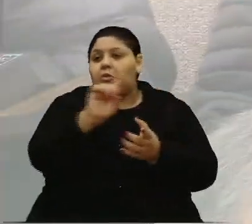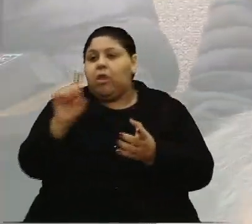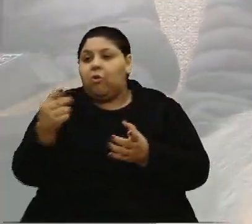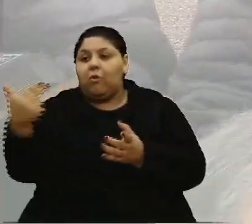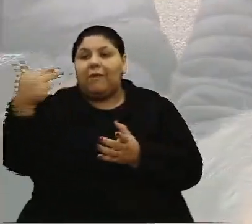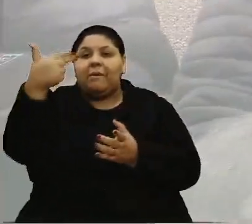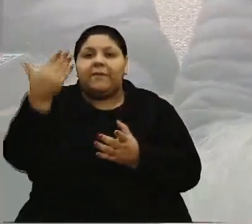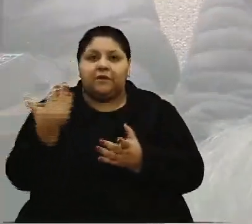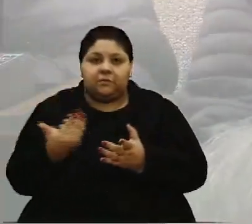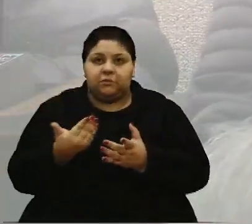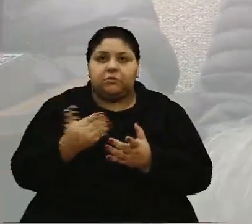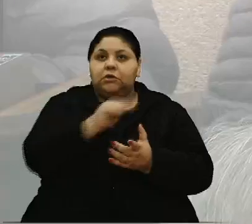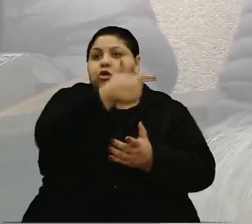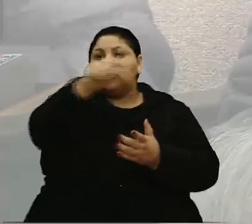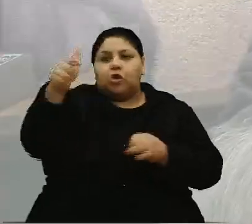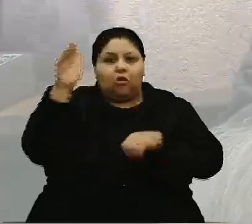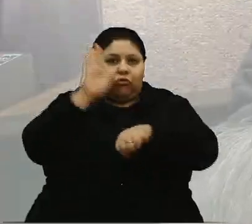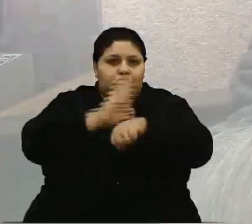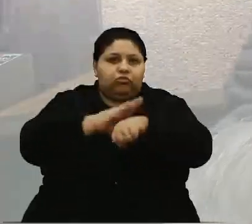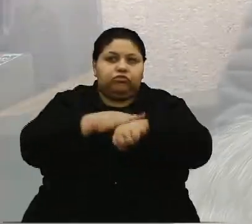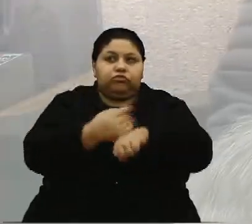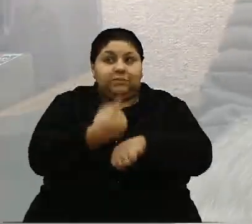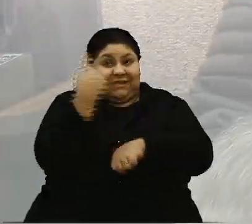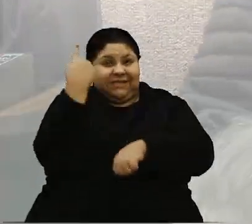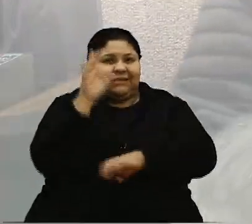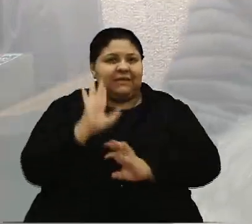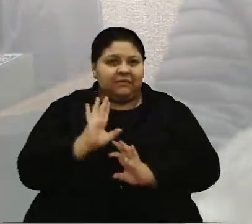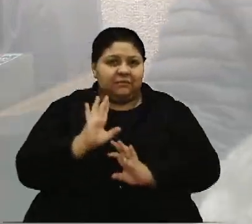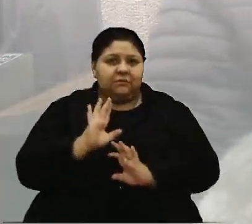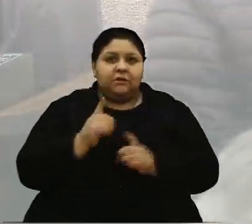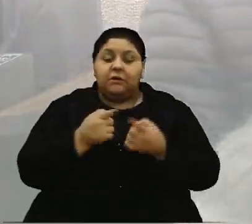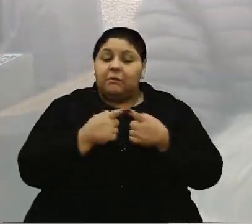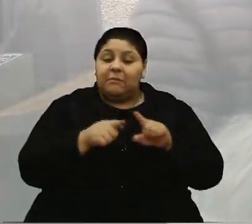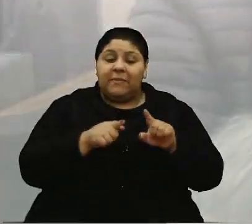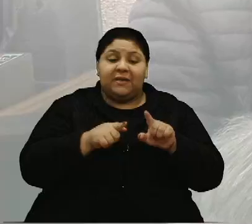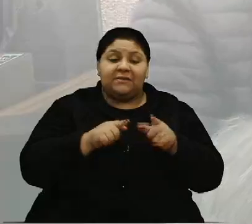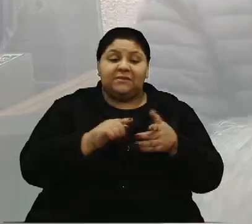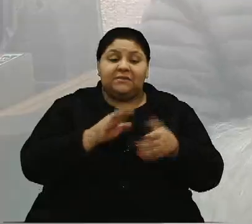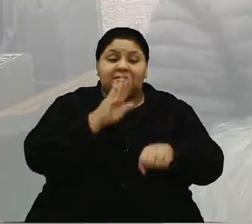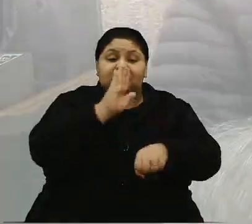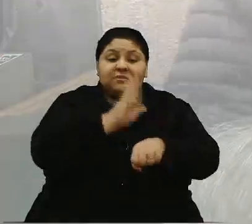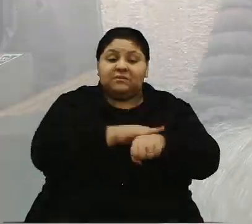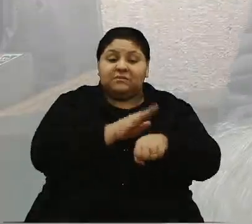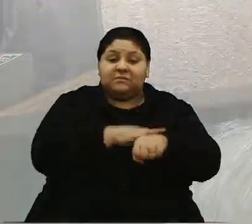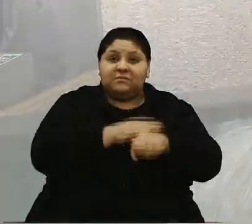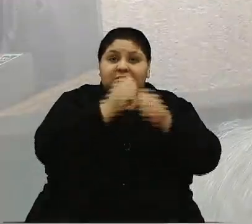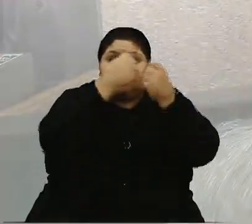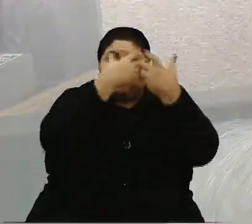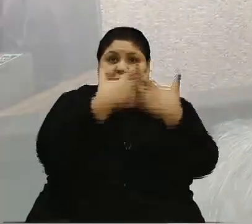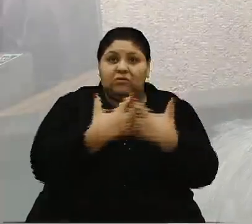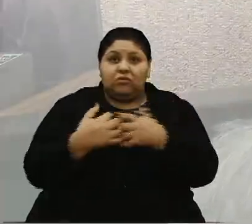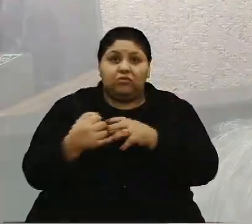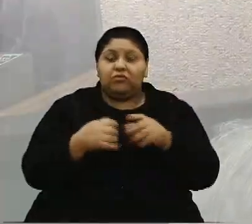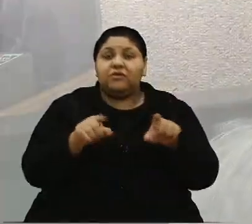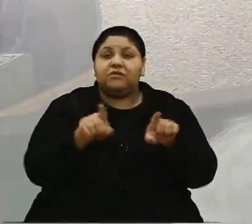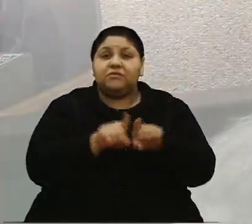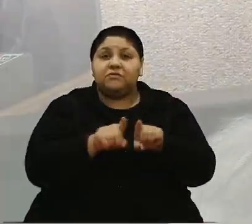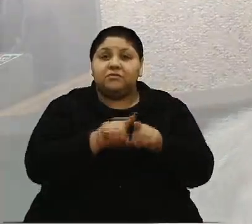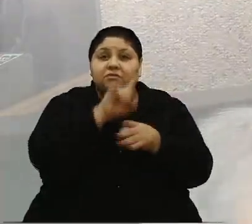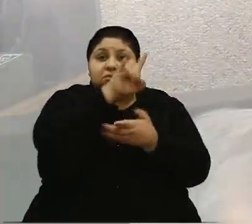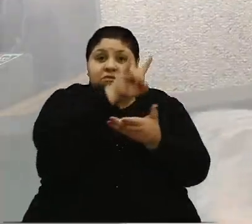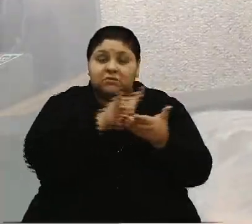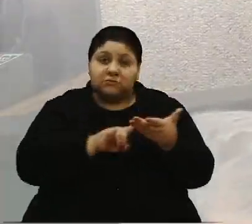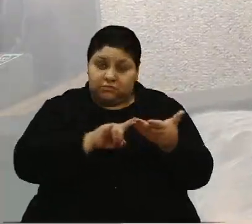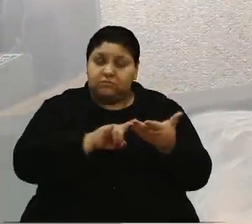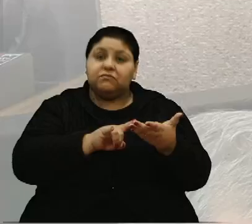armamento? Em outros momentos era essa fala, mas em nenhum momento foi colocado que pudesse também fazer um referendo, um